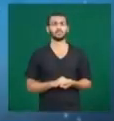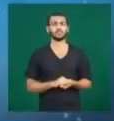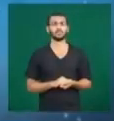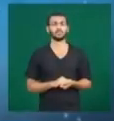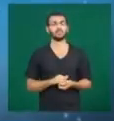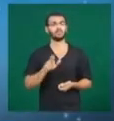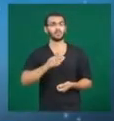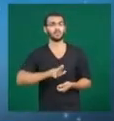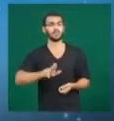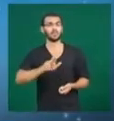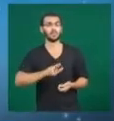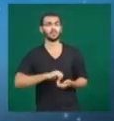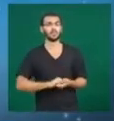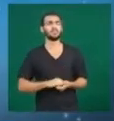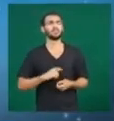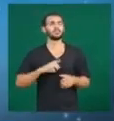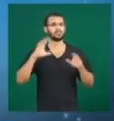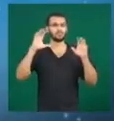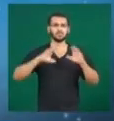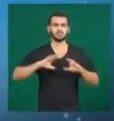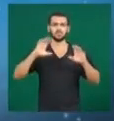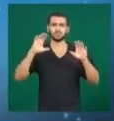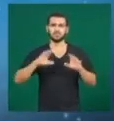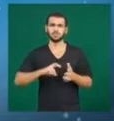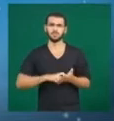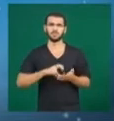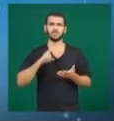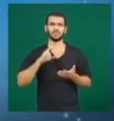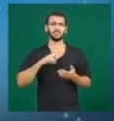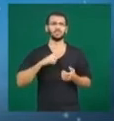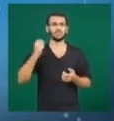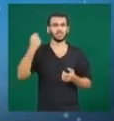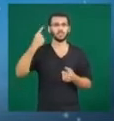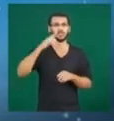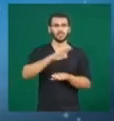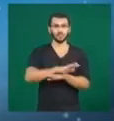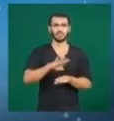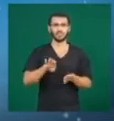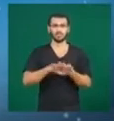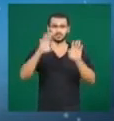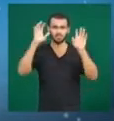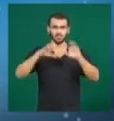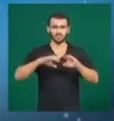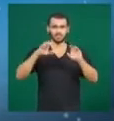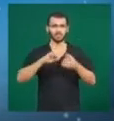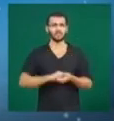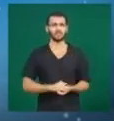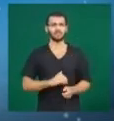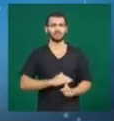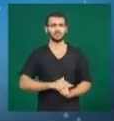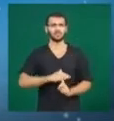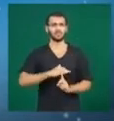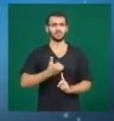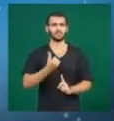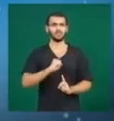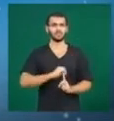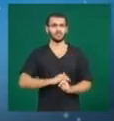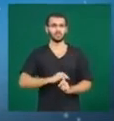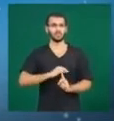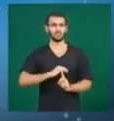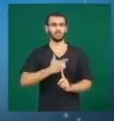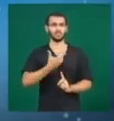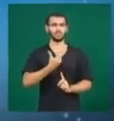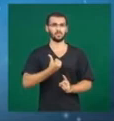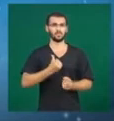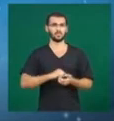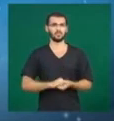Em Uberlândia, o dia será chuvoso pela manhã, sol à tarde e possíveis pancadas de chuva. Mínima de 18 e máxima de 26